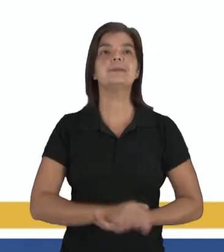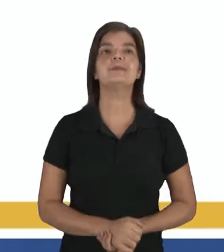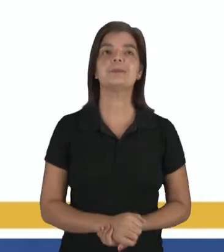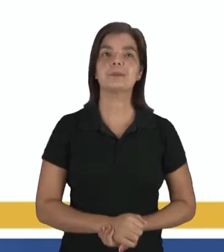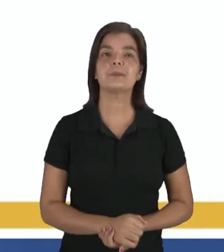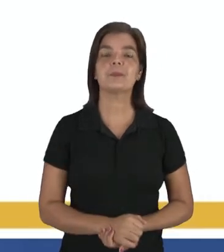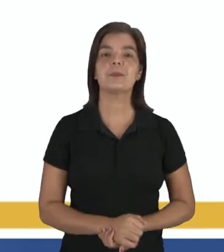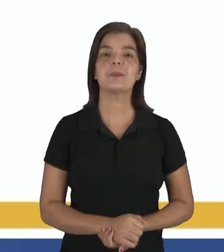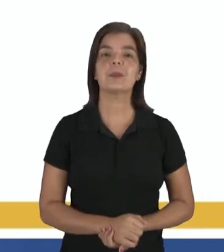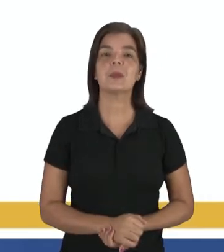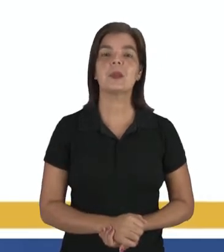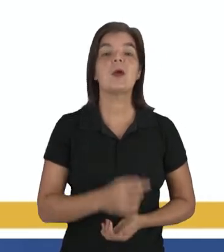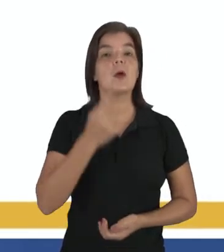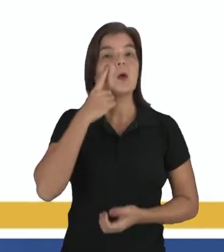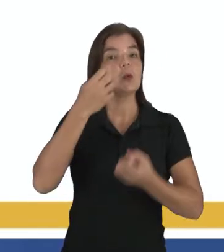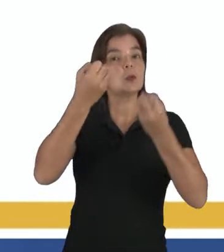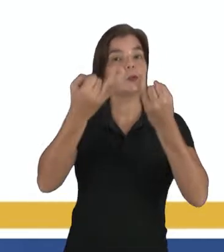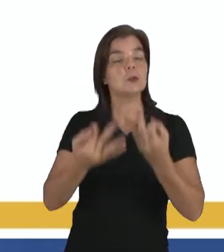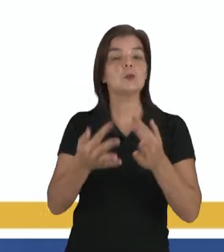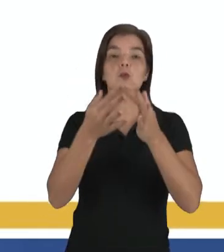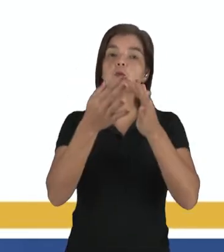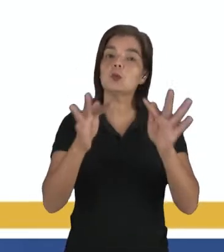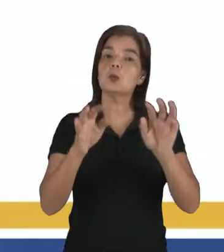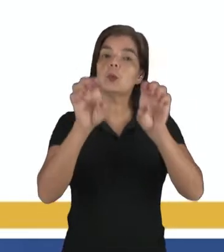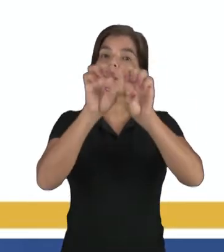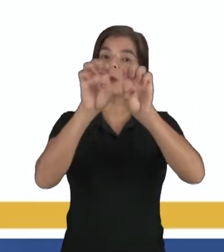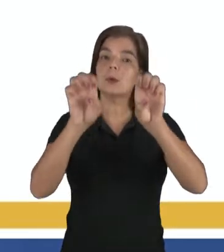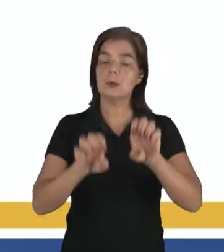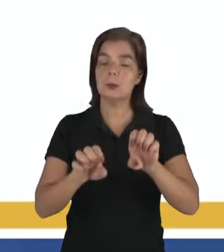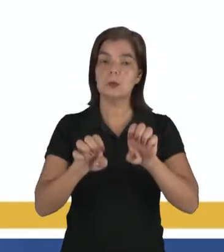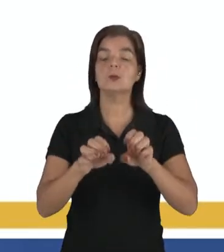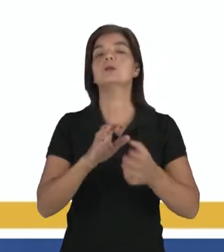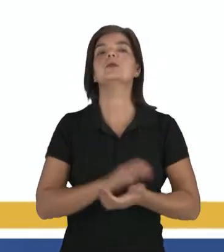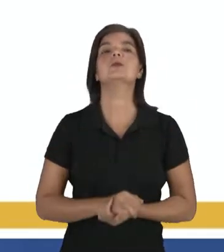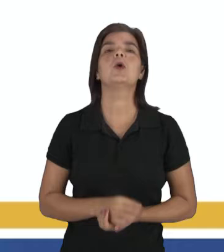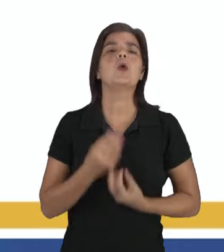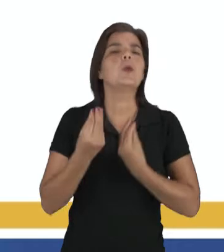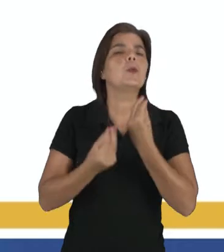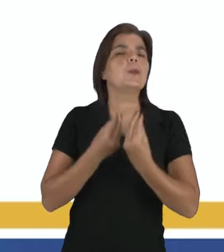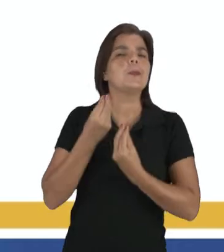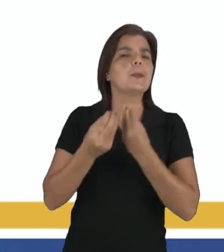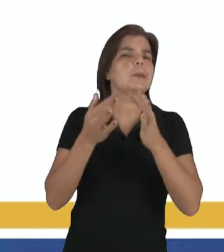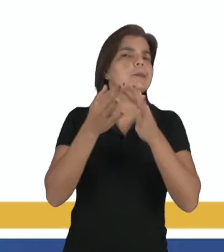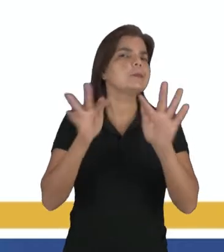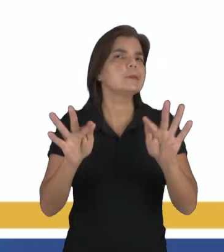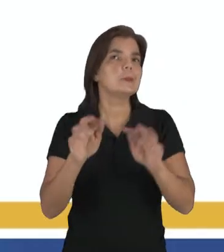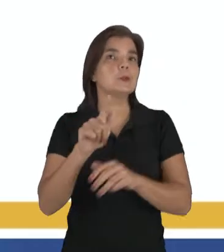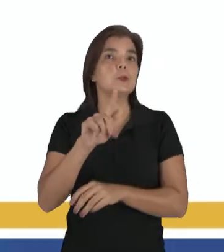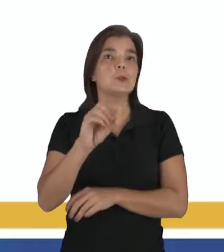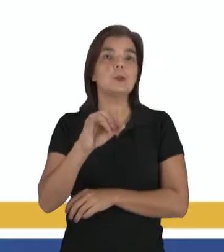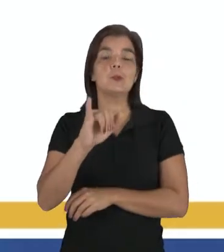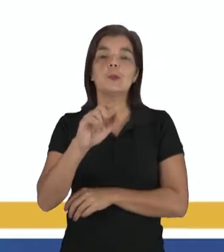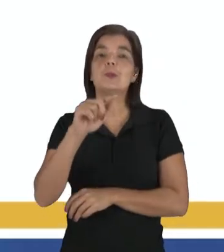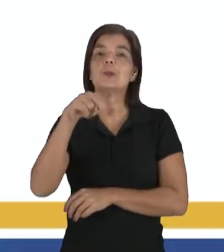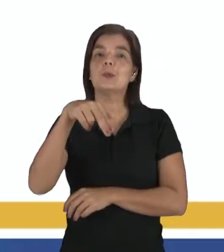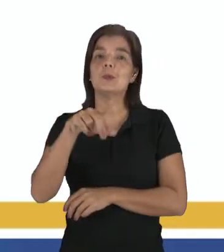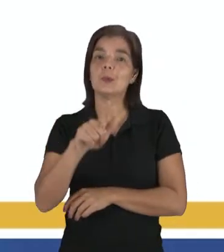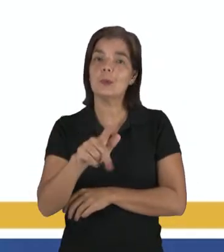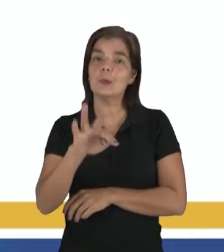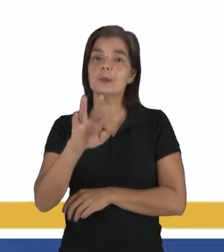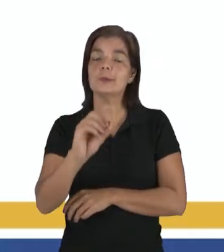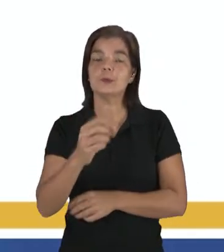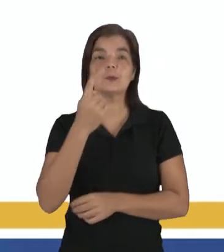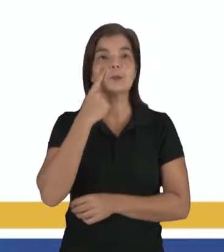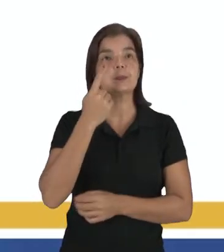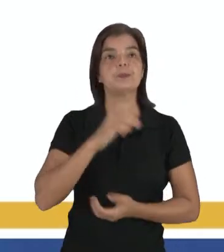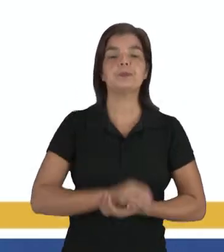ok? Vamos falar agora um pouco sobre a estrutura do going to. Como é que eu faço frases com o going to? É fácil, é tranquilo,